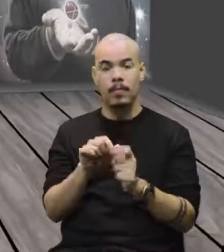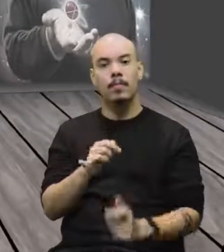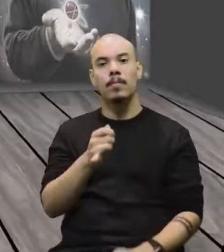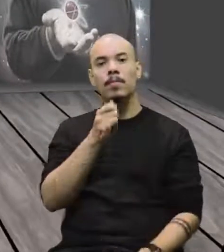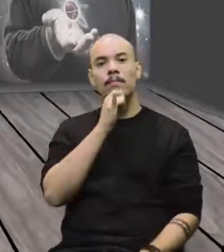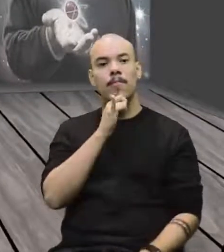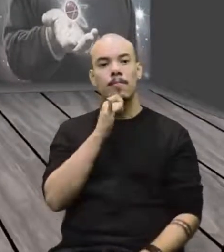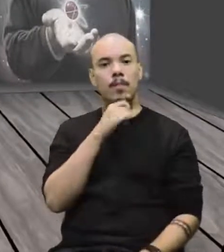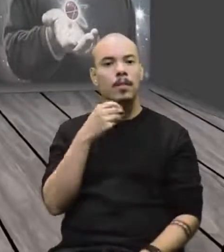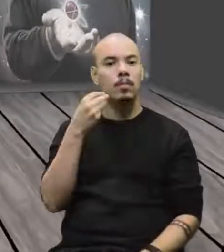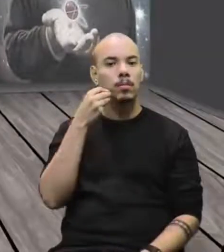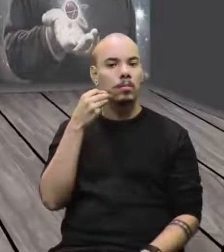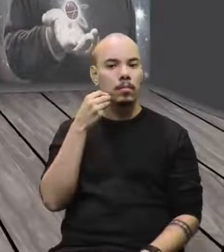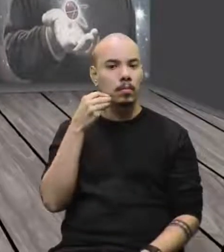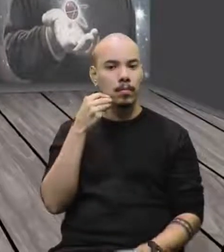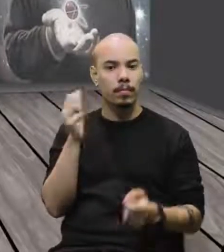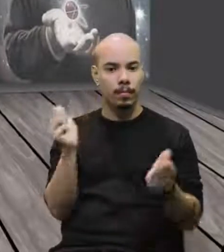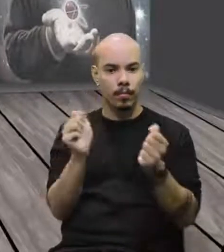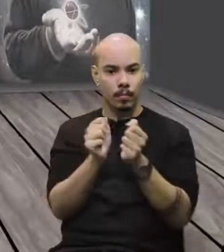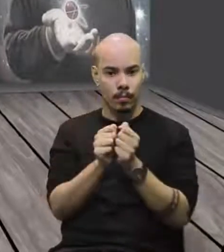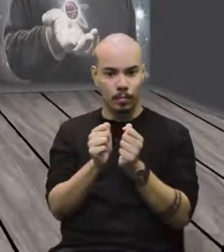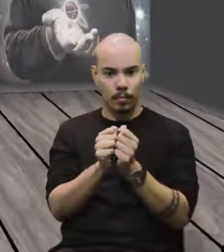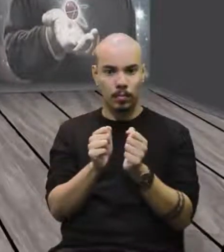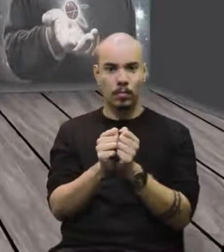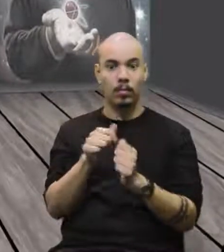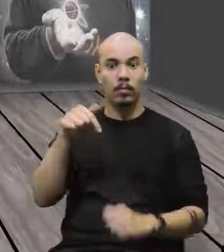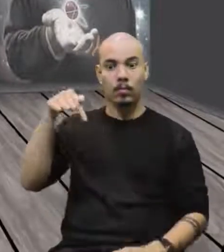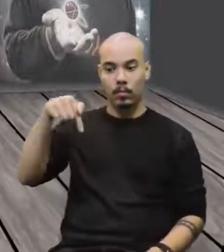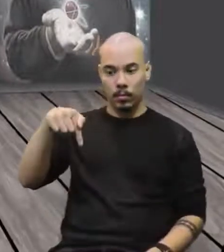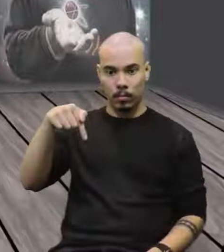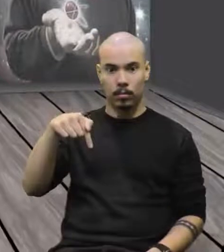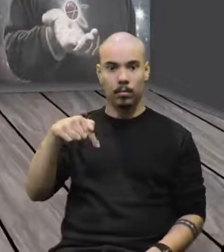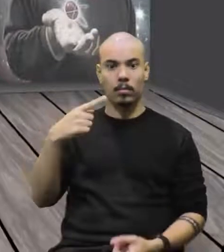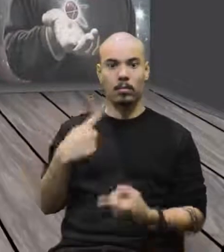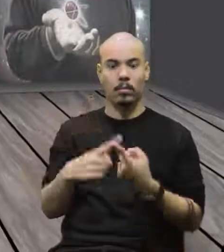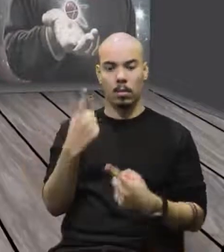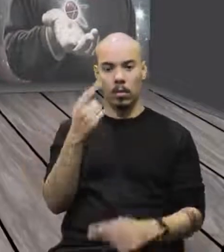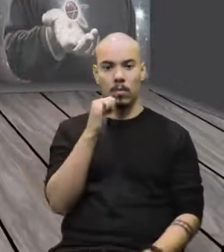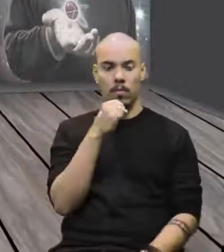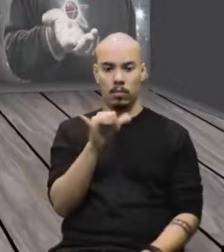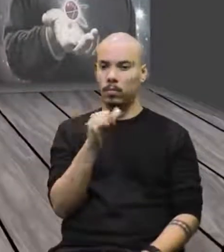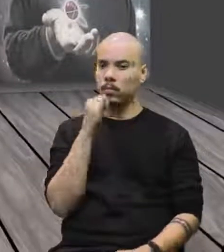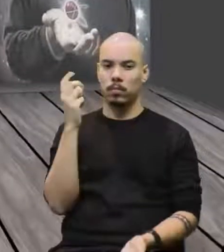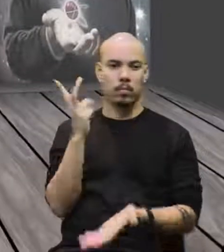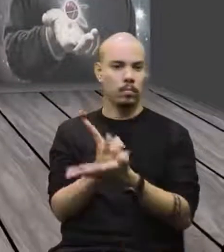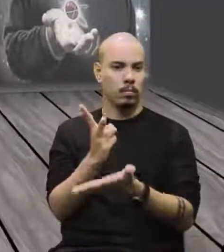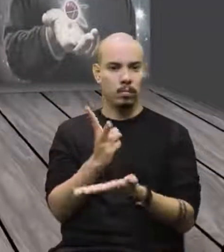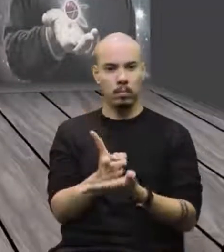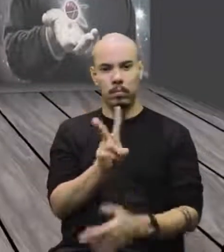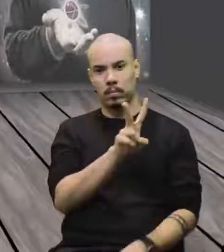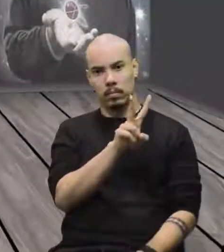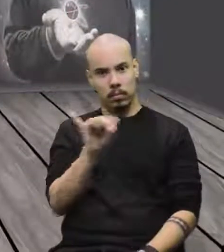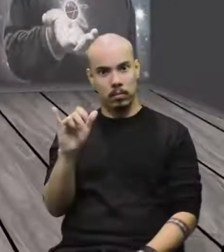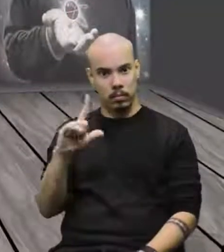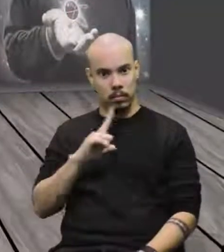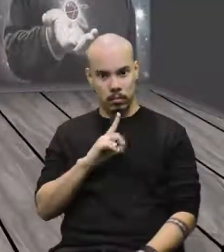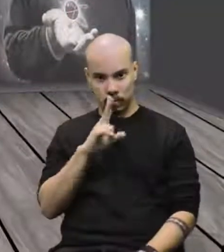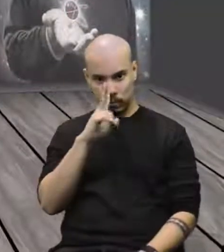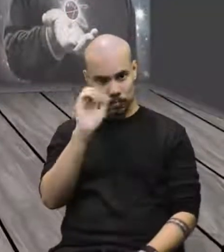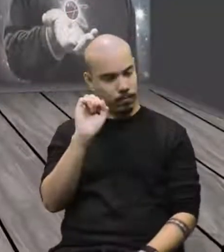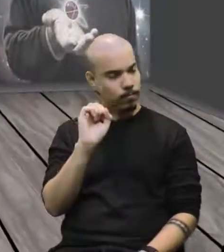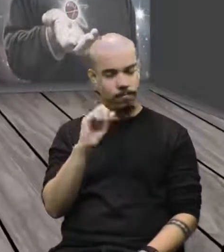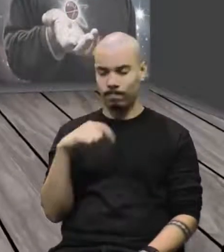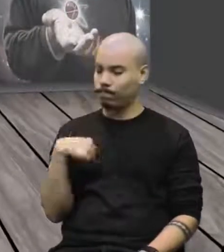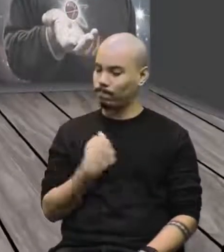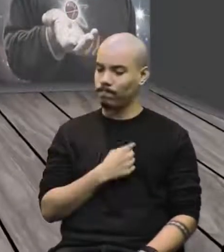um experimento com essa carga aí, que está falando que é uma carga elétrica, sempre vai existir essa força magnética. E nós vimos que